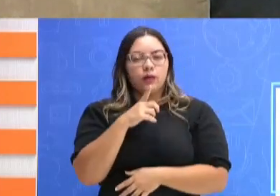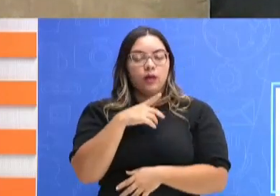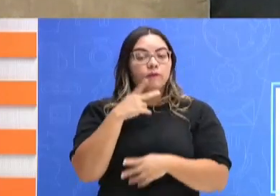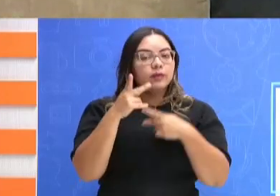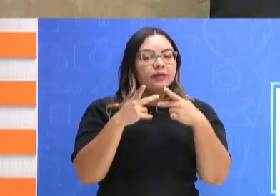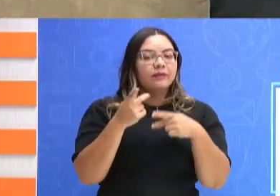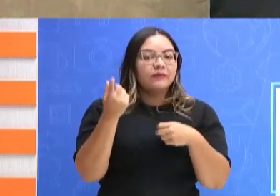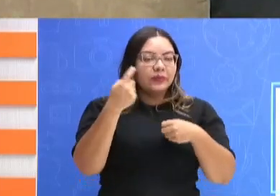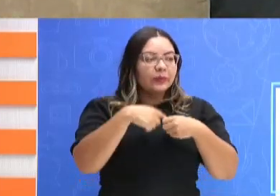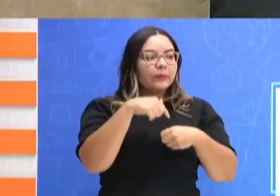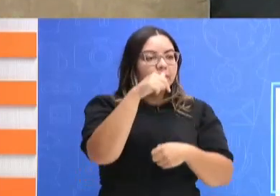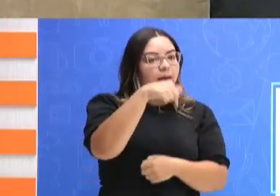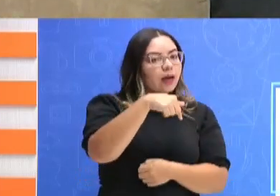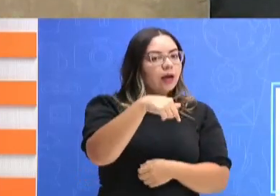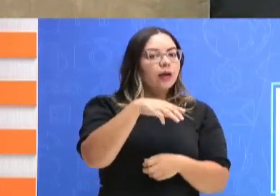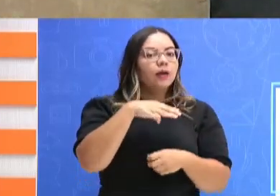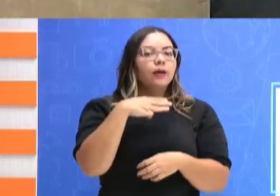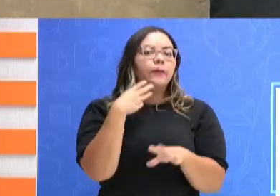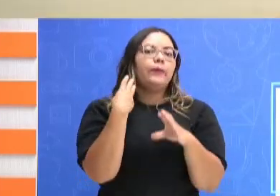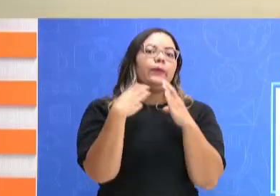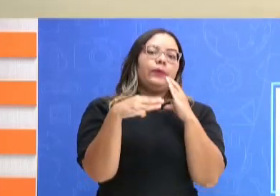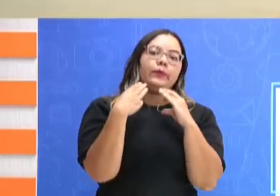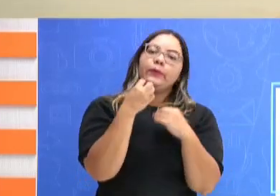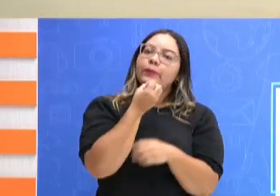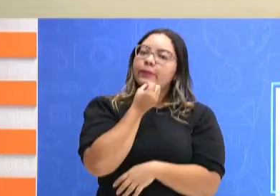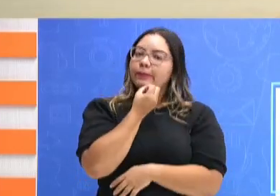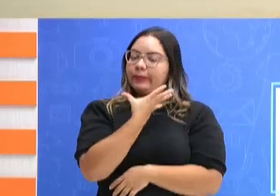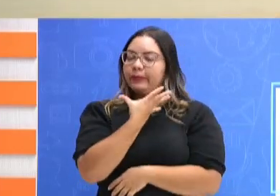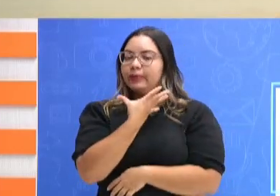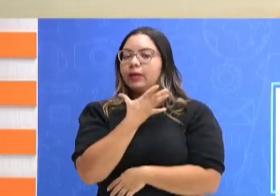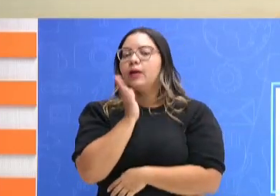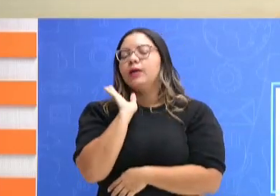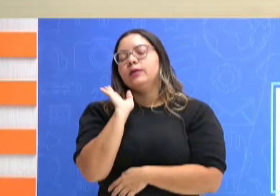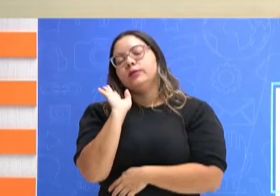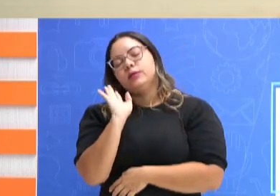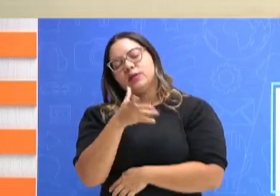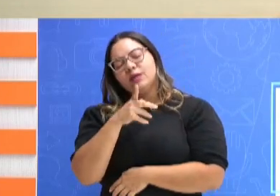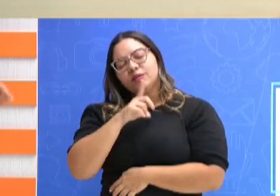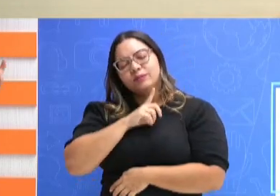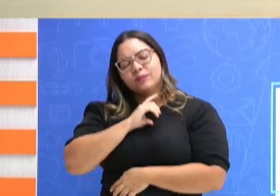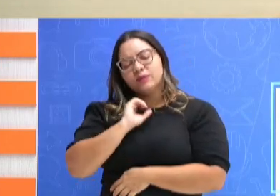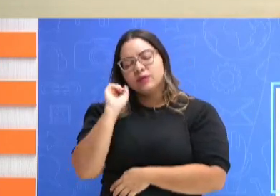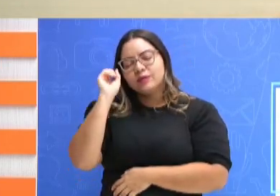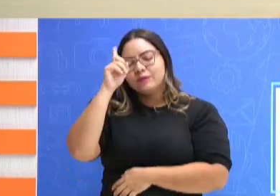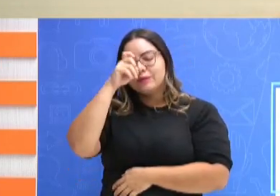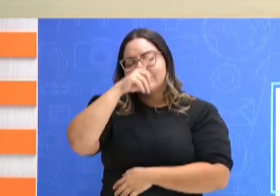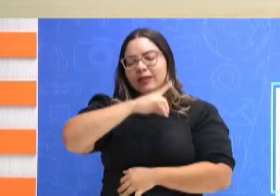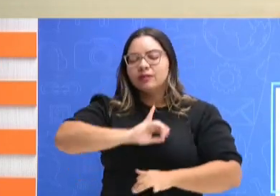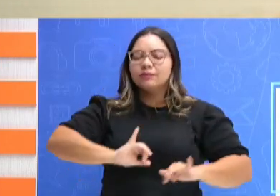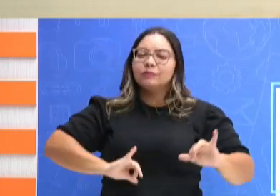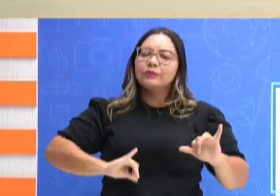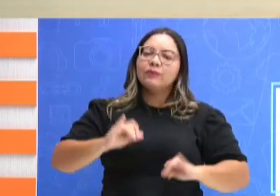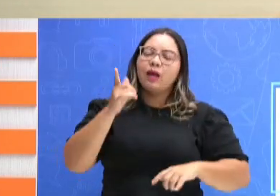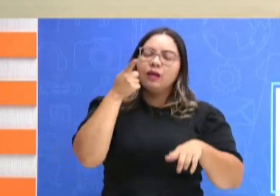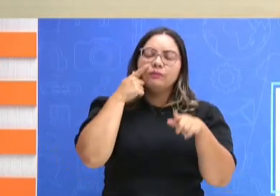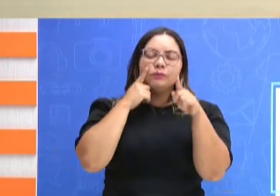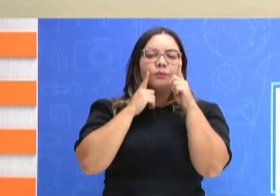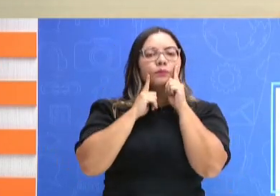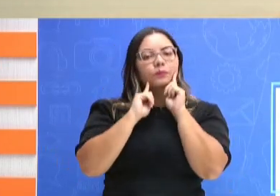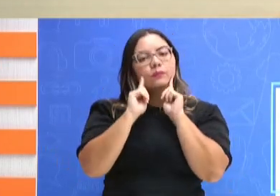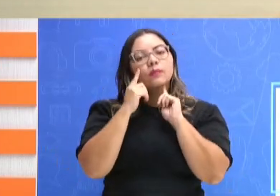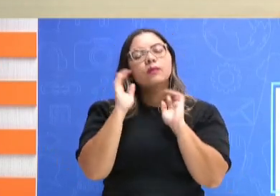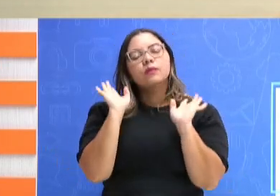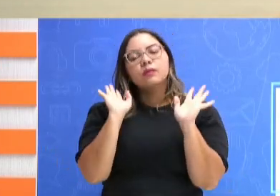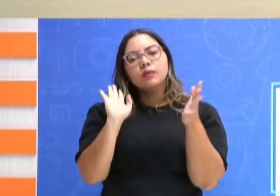cá para dar notícias boas, tá? Eu já passei por tantas dores, já foram tantas lágrimas que eu